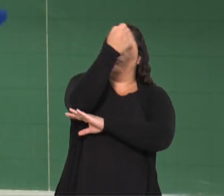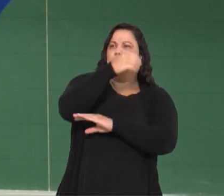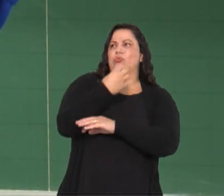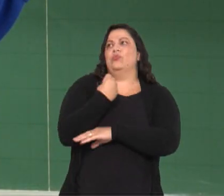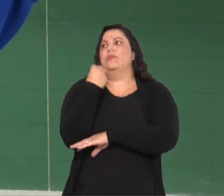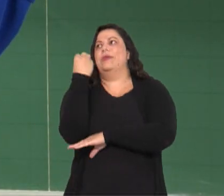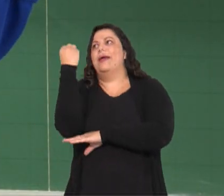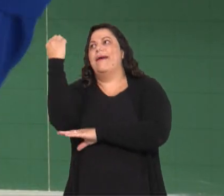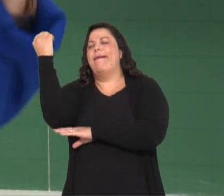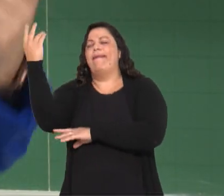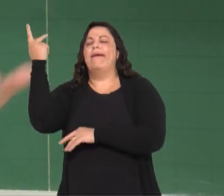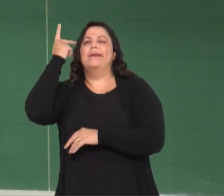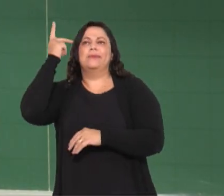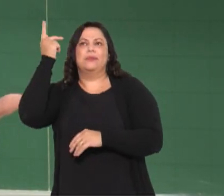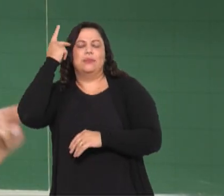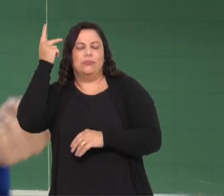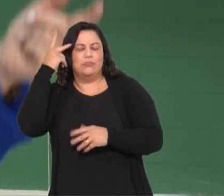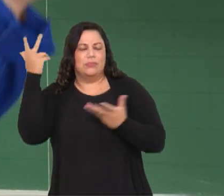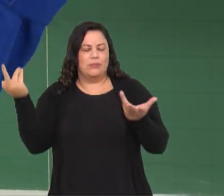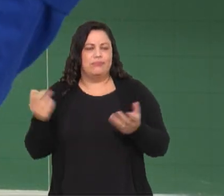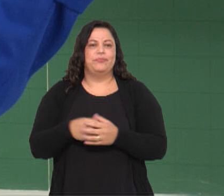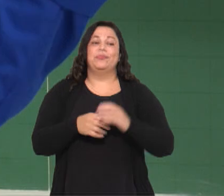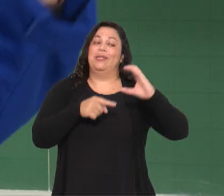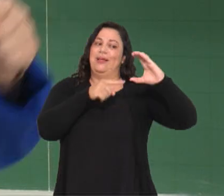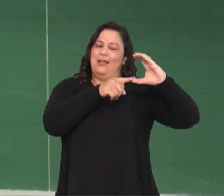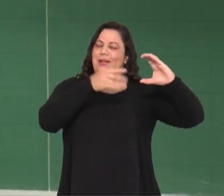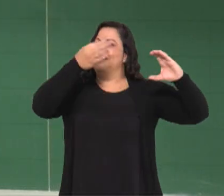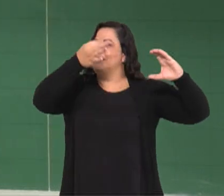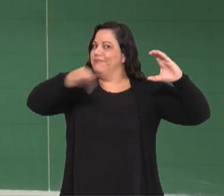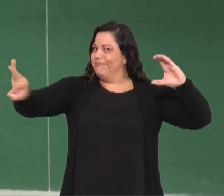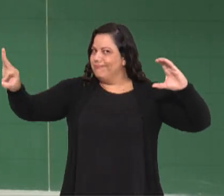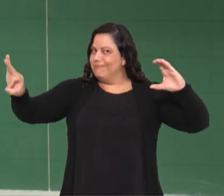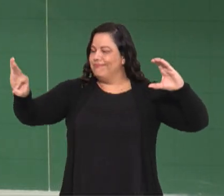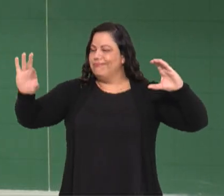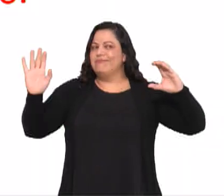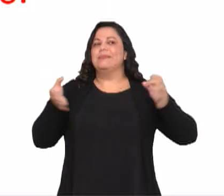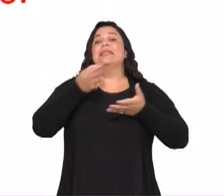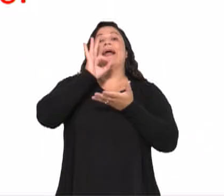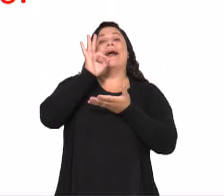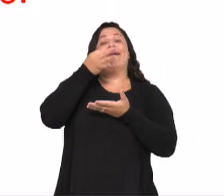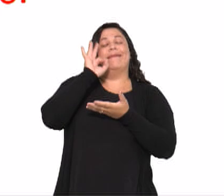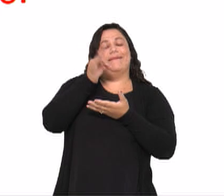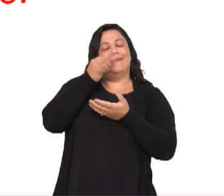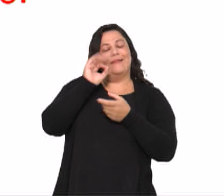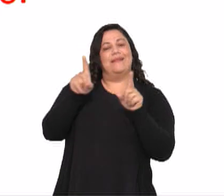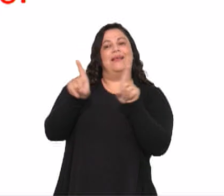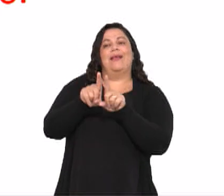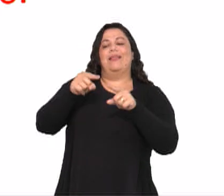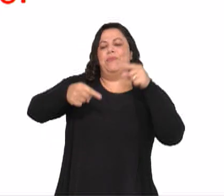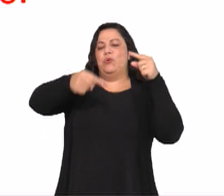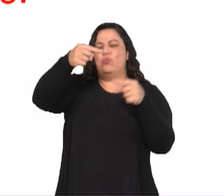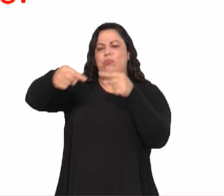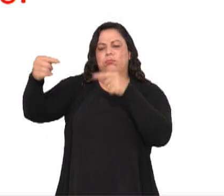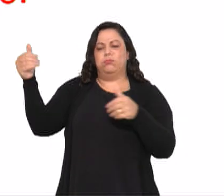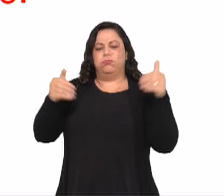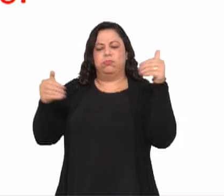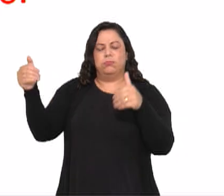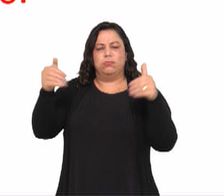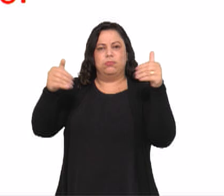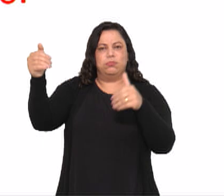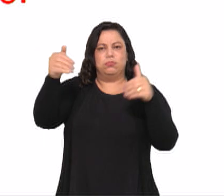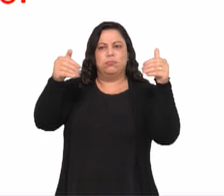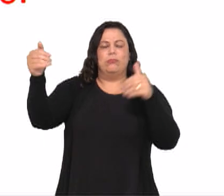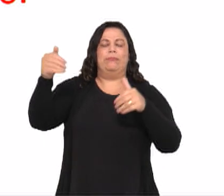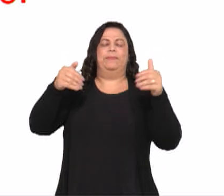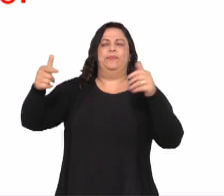Paulo. Letra C, que é a resposta certa, com a cafeicultura e a política de imigração. Então, isso aí foi